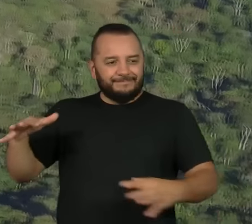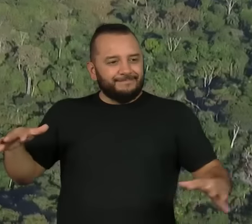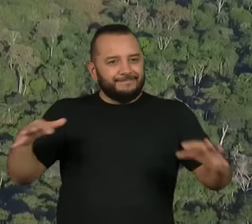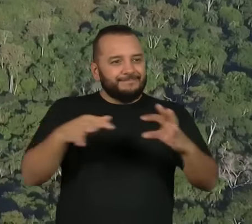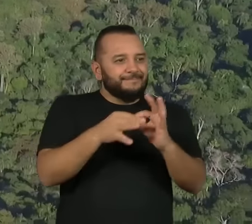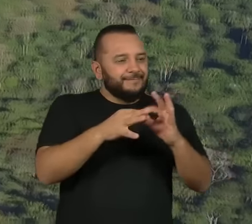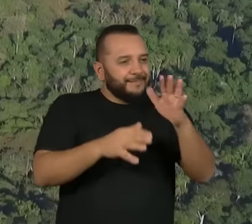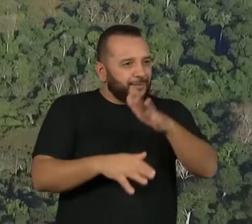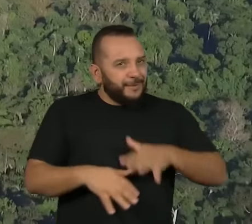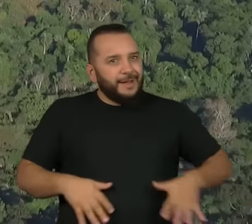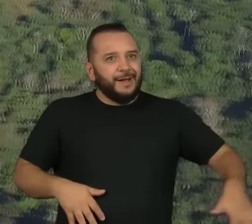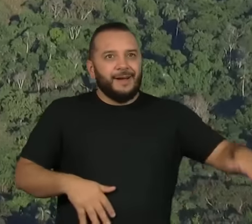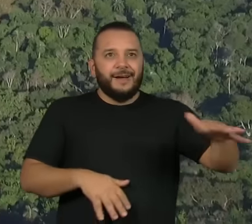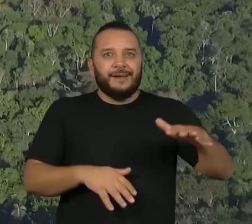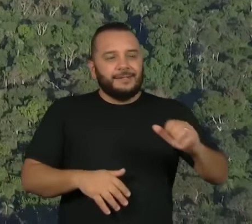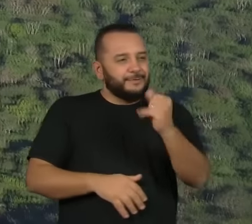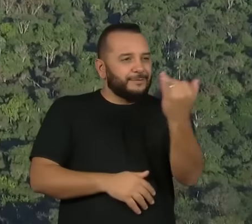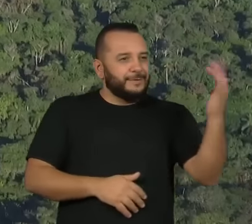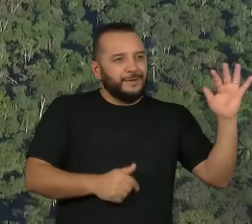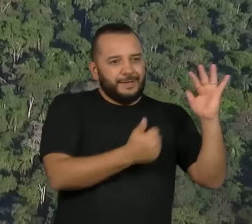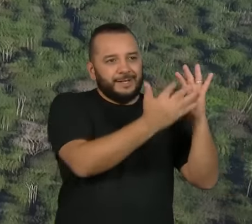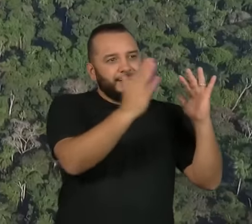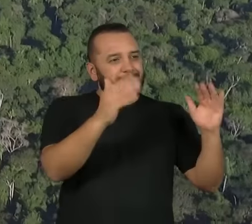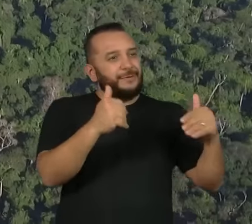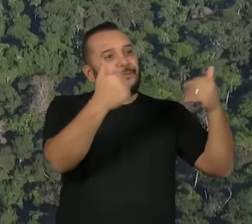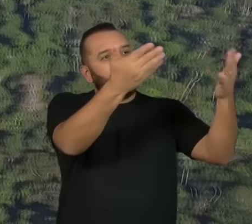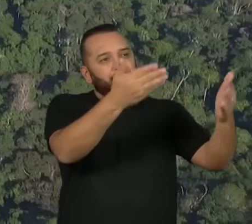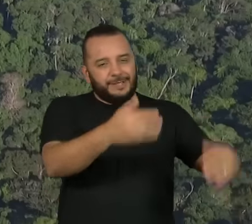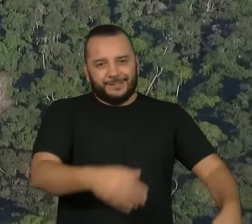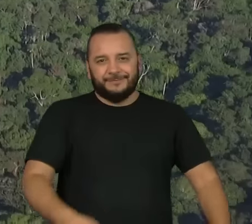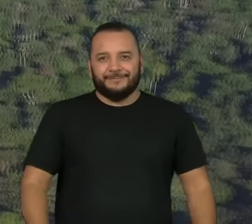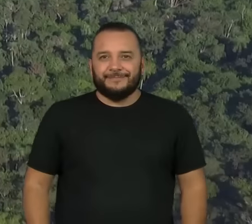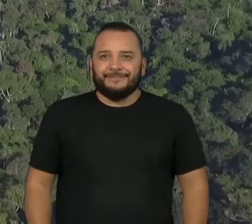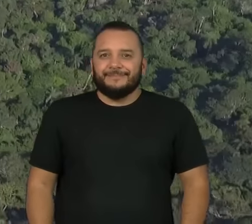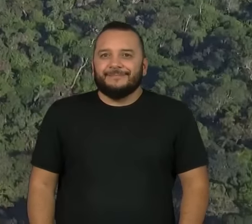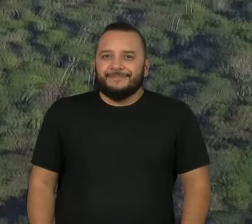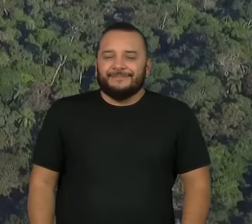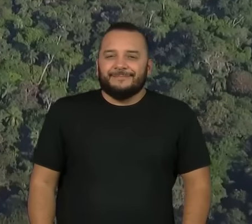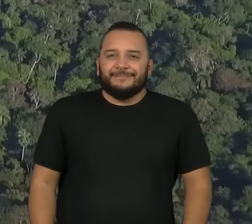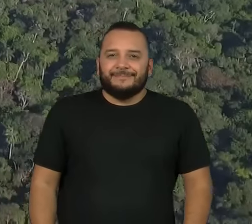as áreas remanescentes de floresta fora dele.